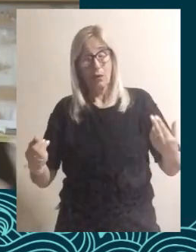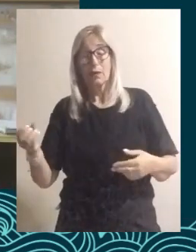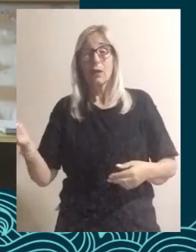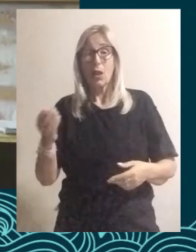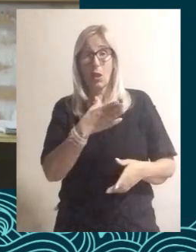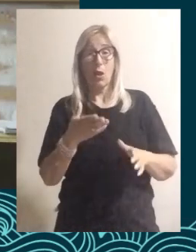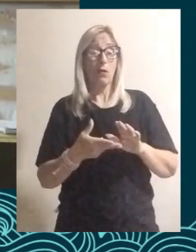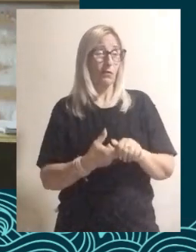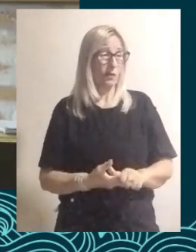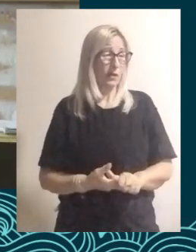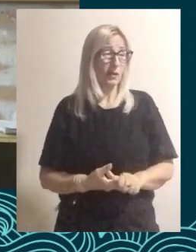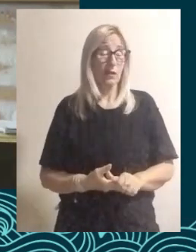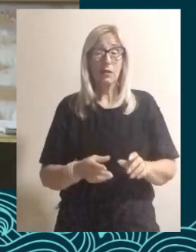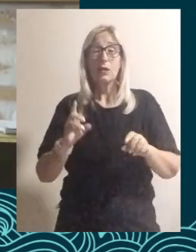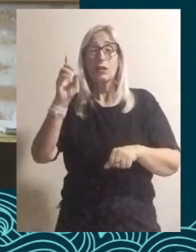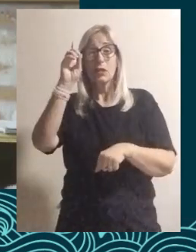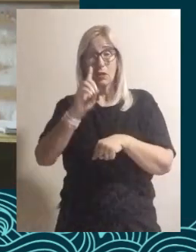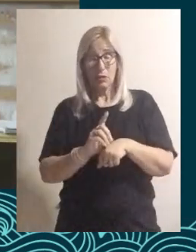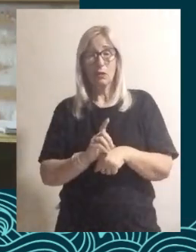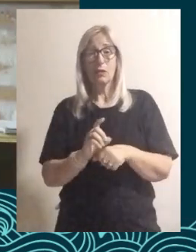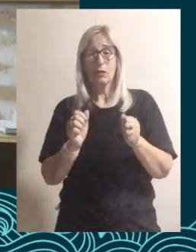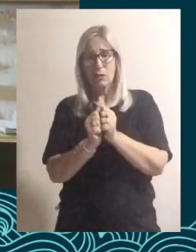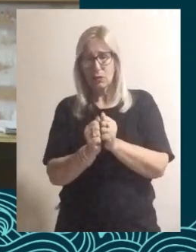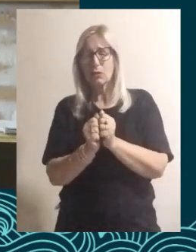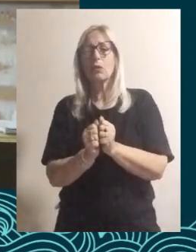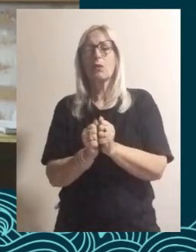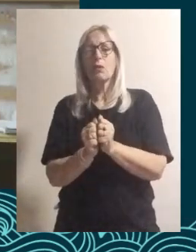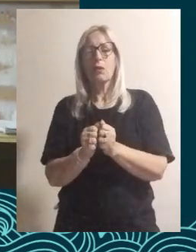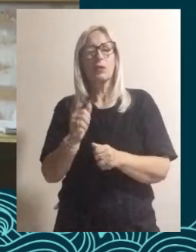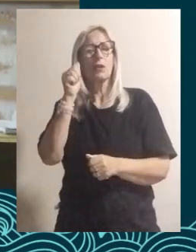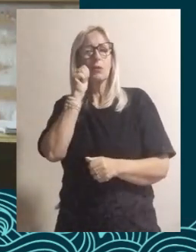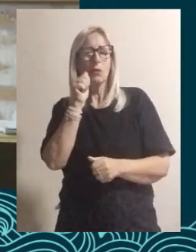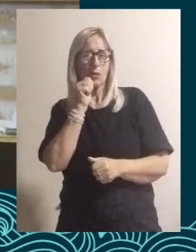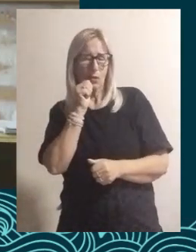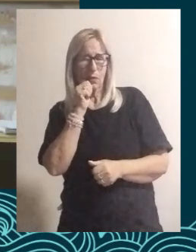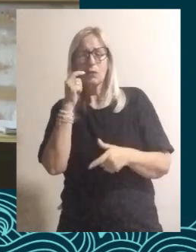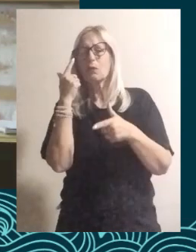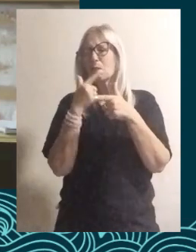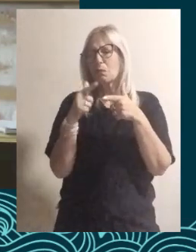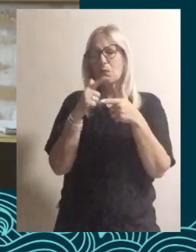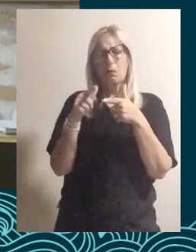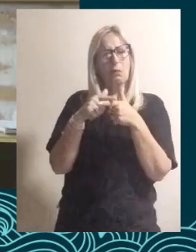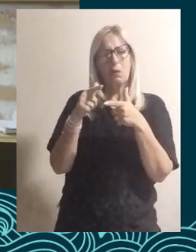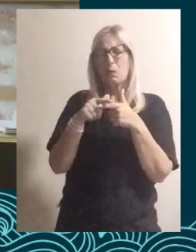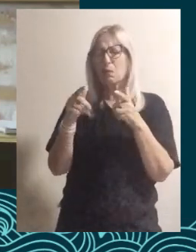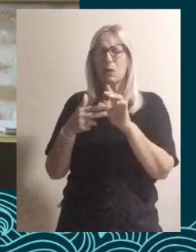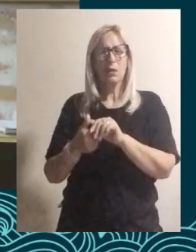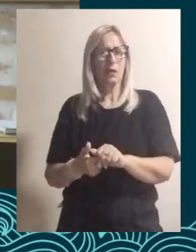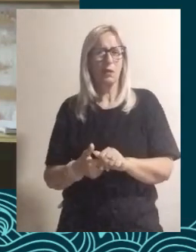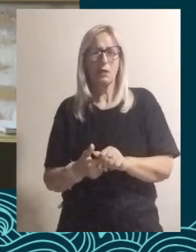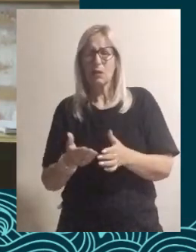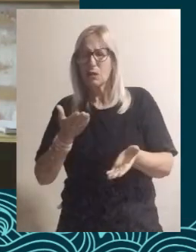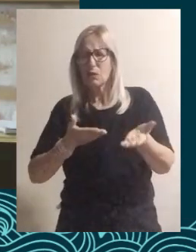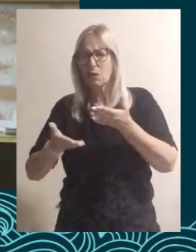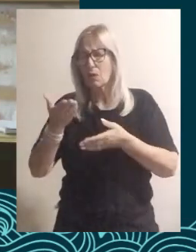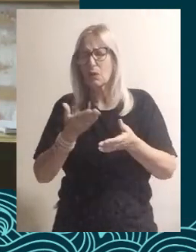que isso é uma coisa muito nova, né? Se dá o direito de estar com outras mulheres para falar sobre